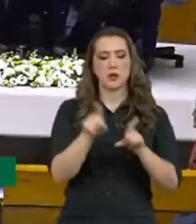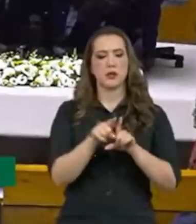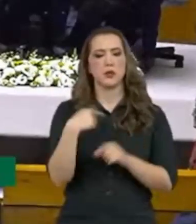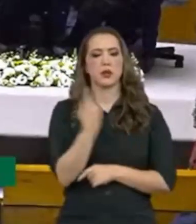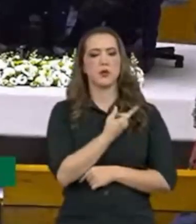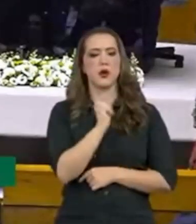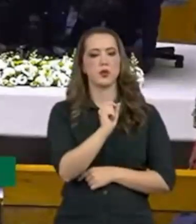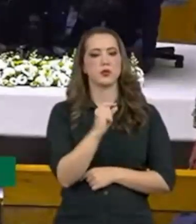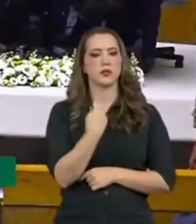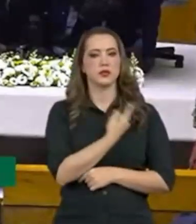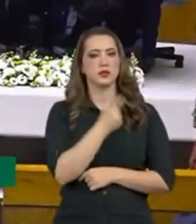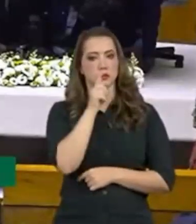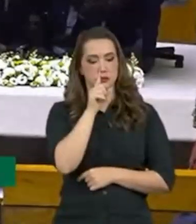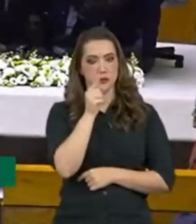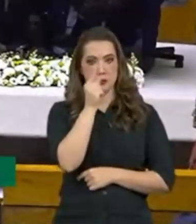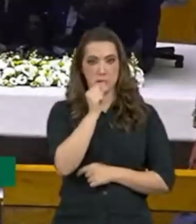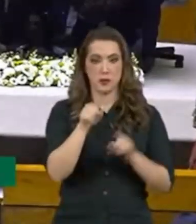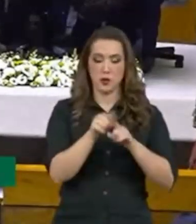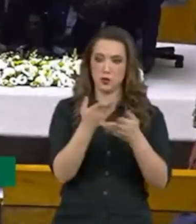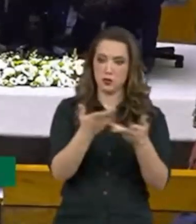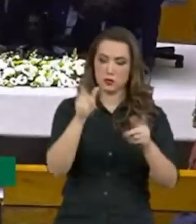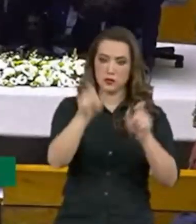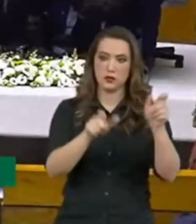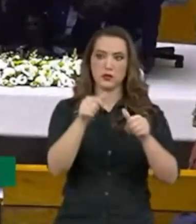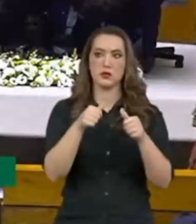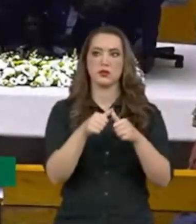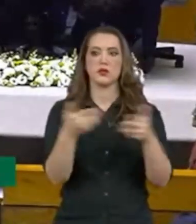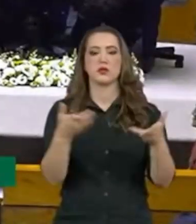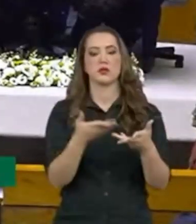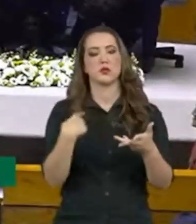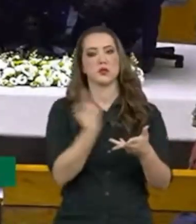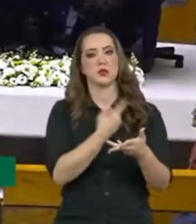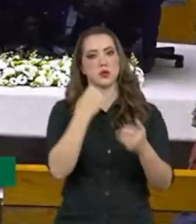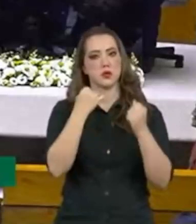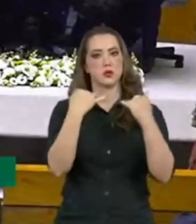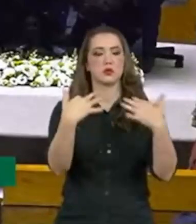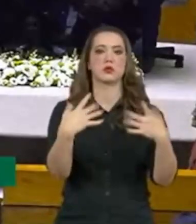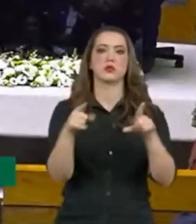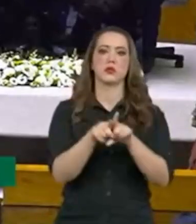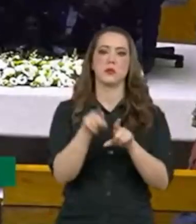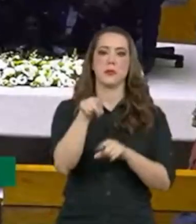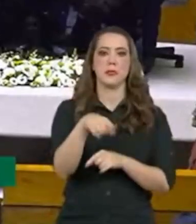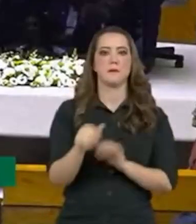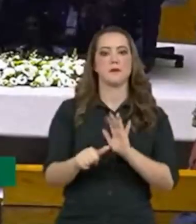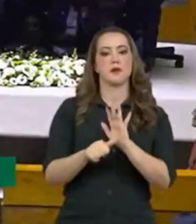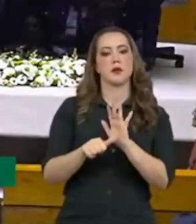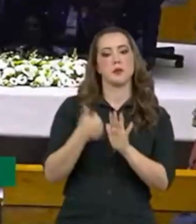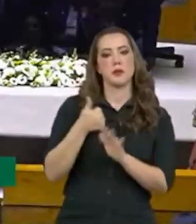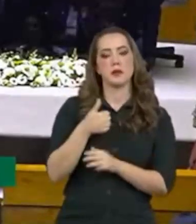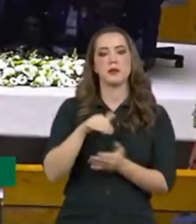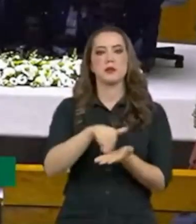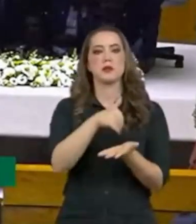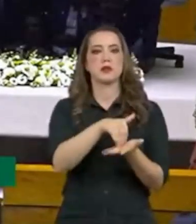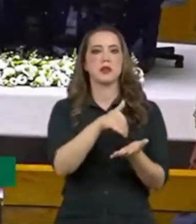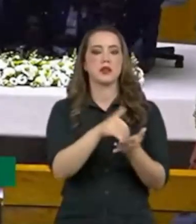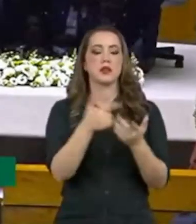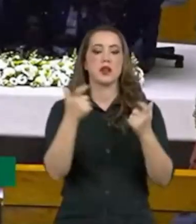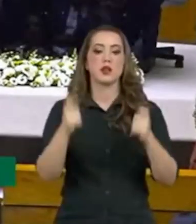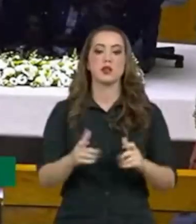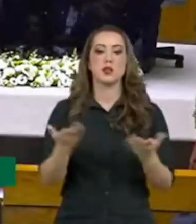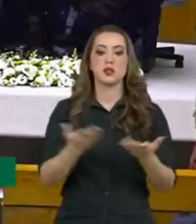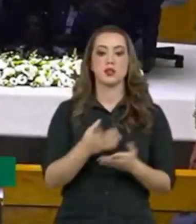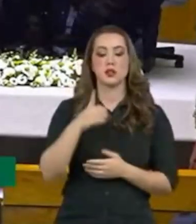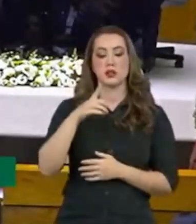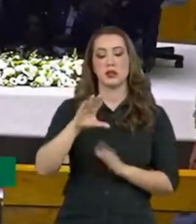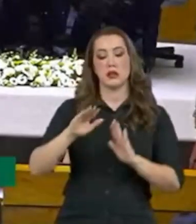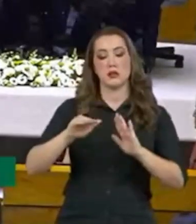senhores chefes de estados e de governo que nos prestigiam. Senhor primeiro secretário da mesa da Câmara dos